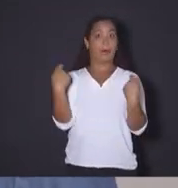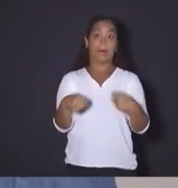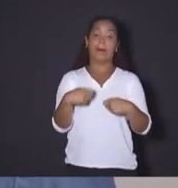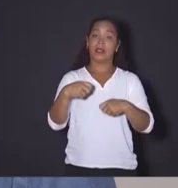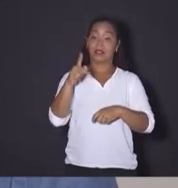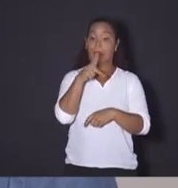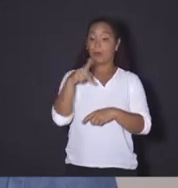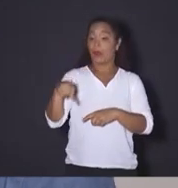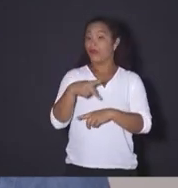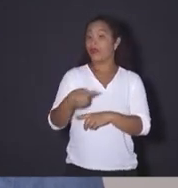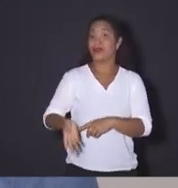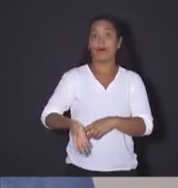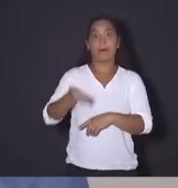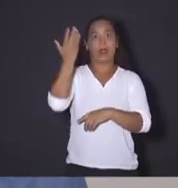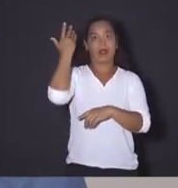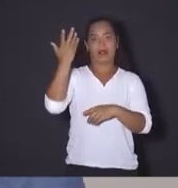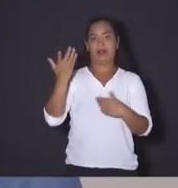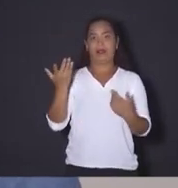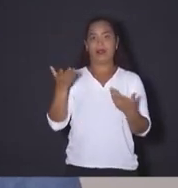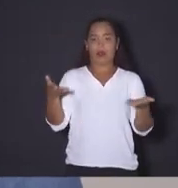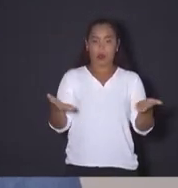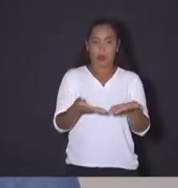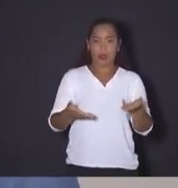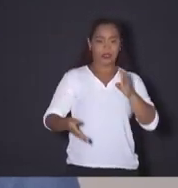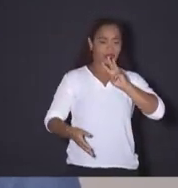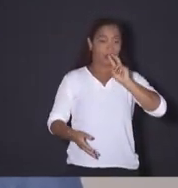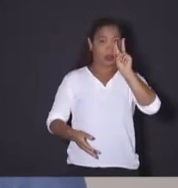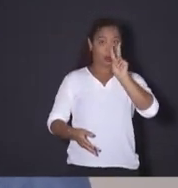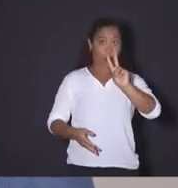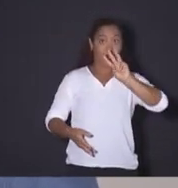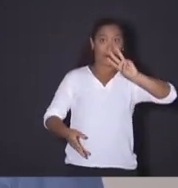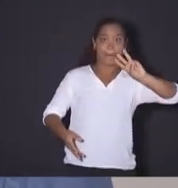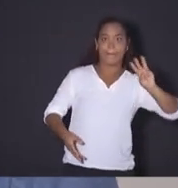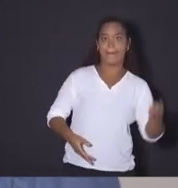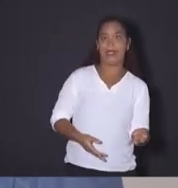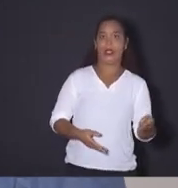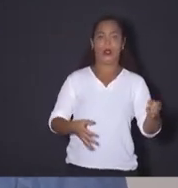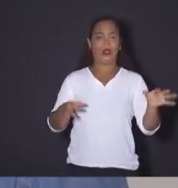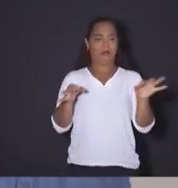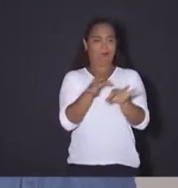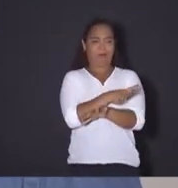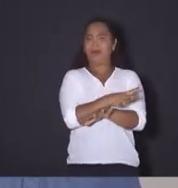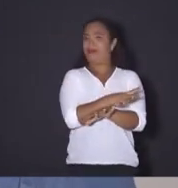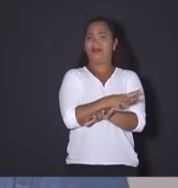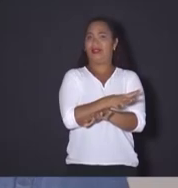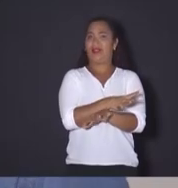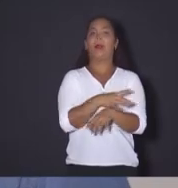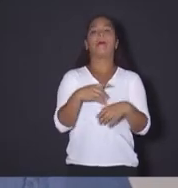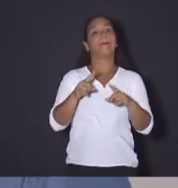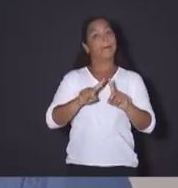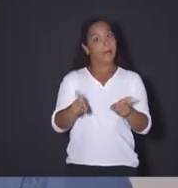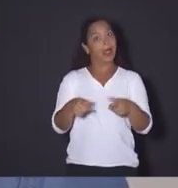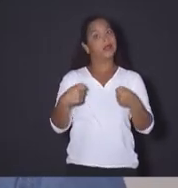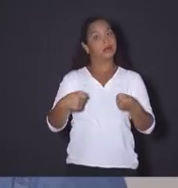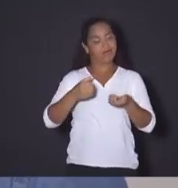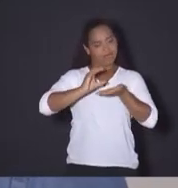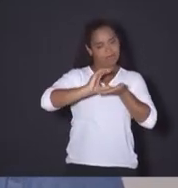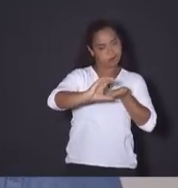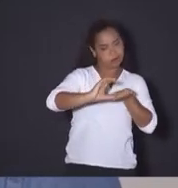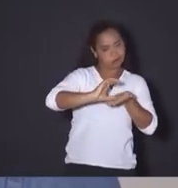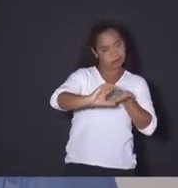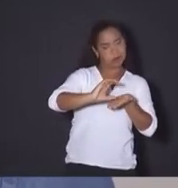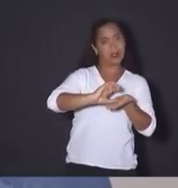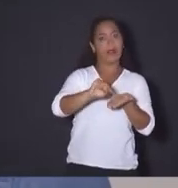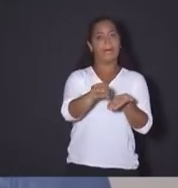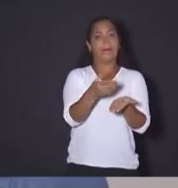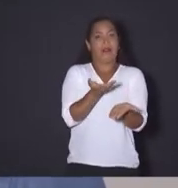professores não são suficientes mais de dois milhões que temos mas precisamos investir na formação tanto inicial e